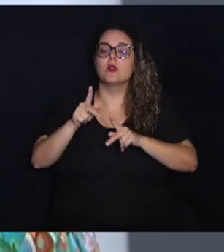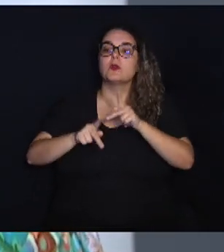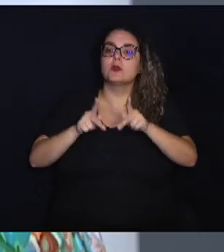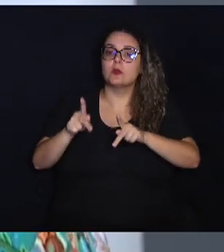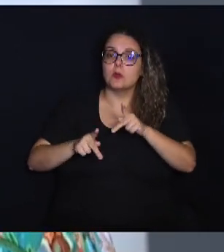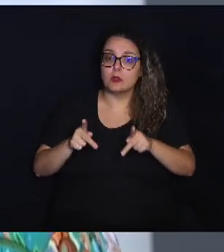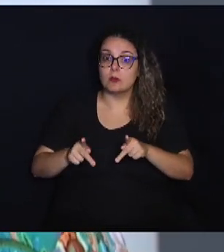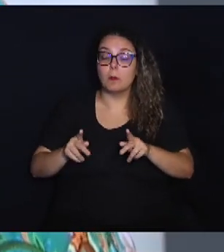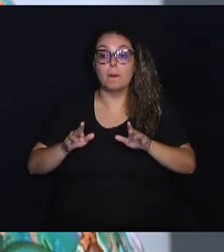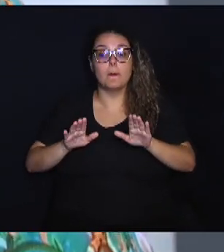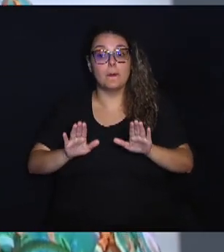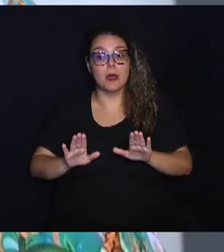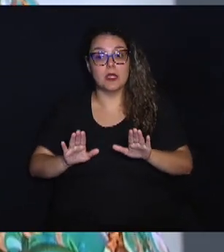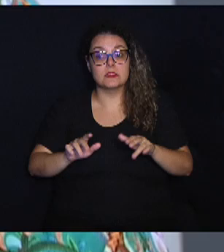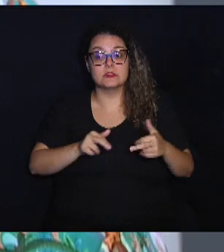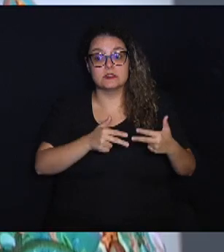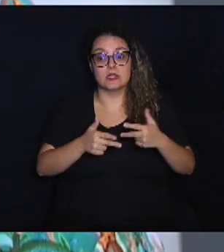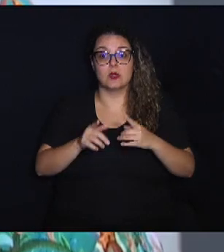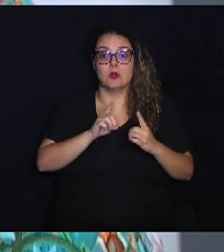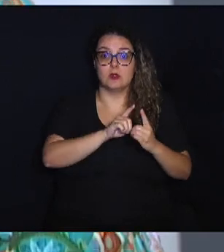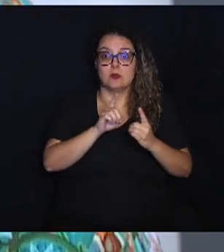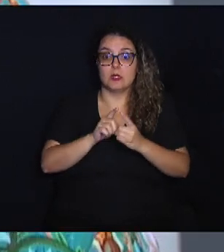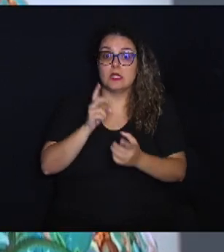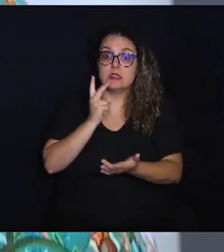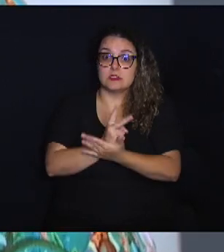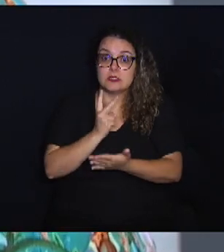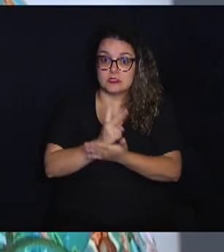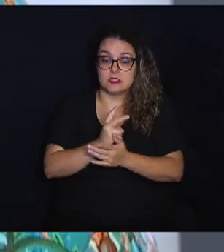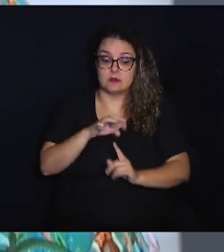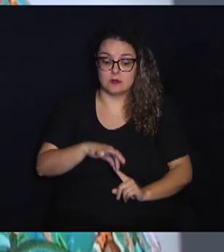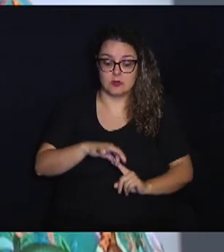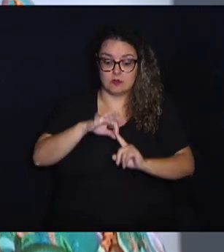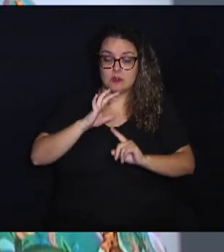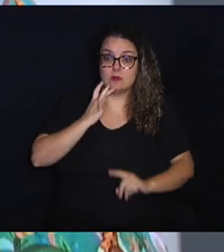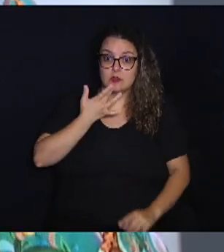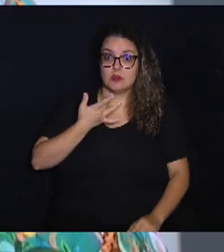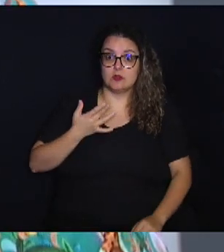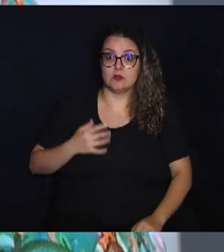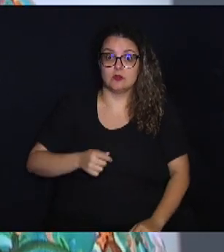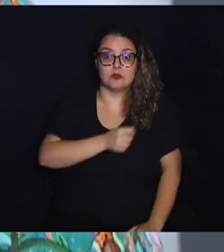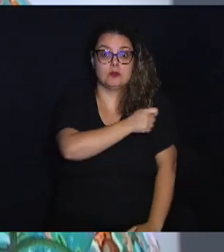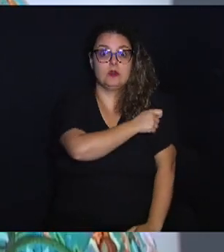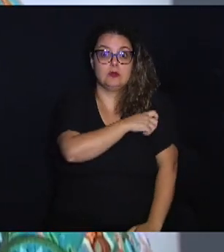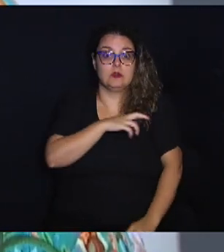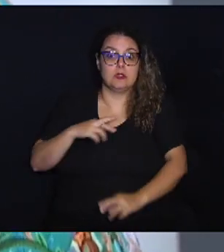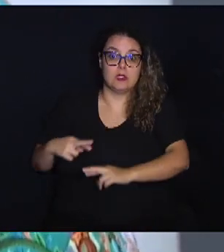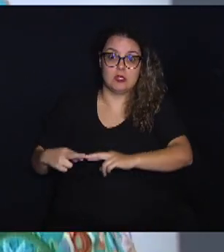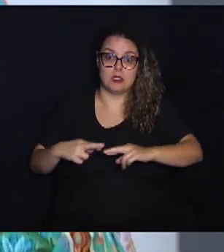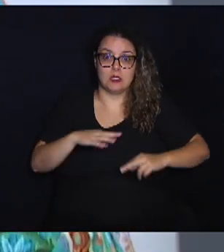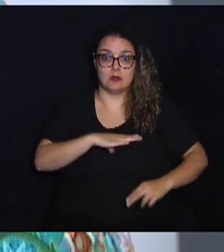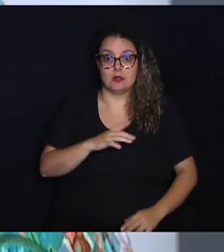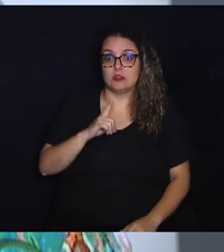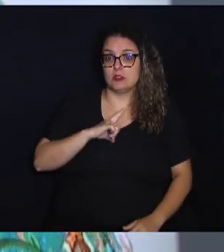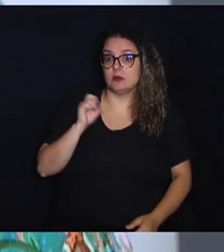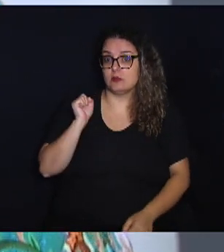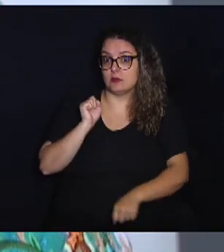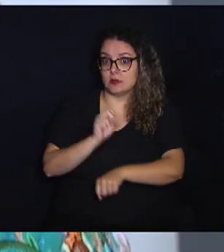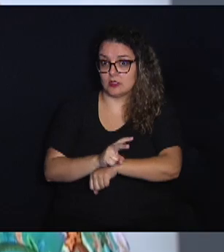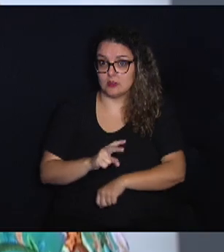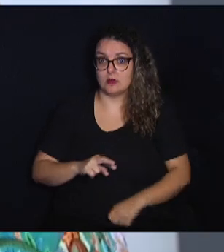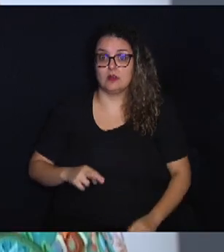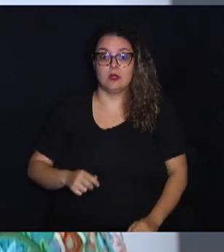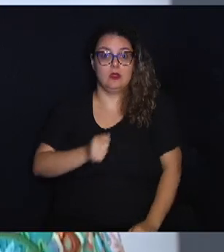população, porém, a ordem de atendimento sempre vai priorizar os alunos da rede municipal. Então, havendo vaga, é aluno da